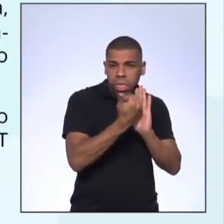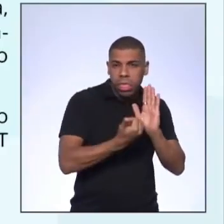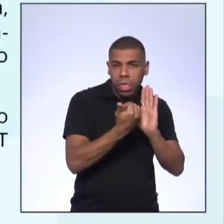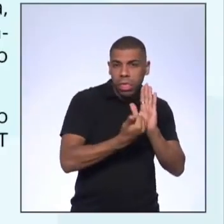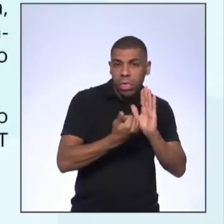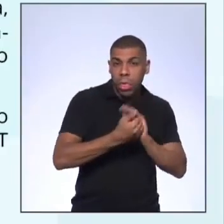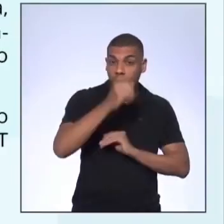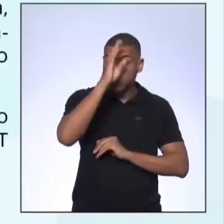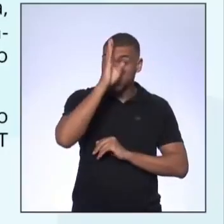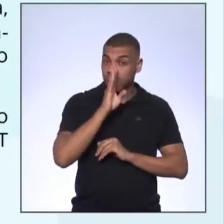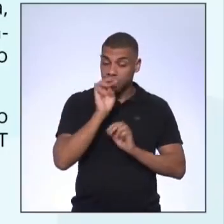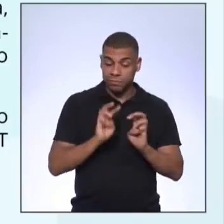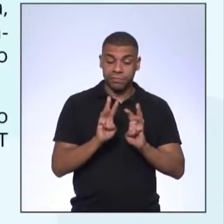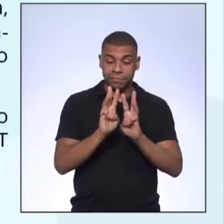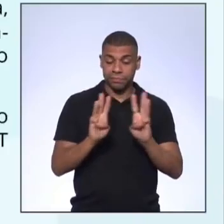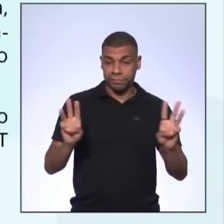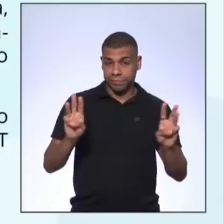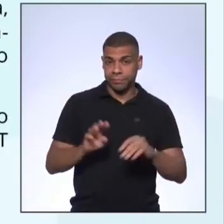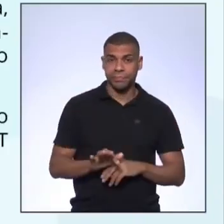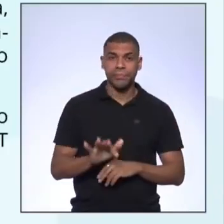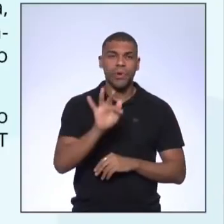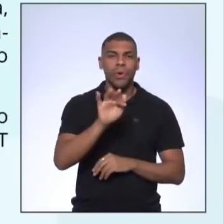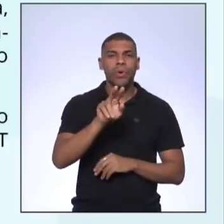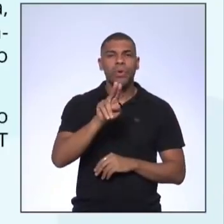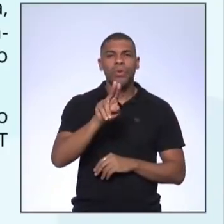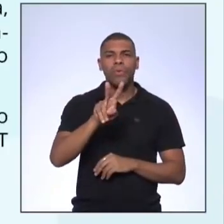inicialmente acessar o site